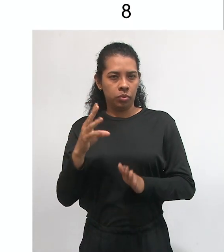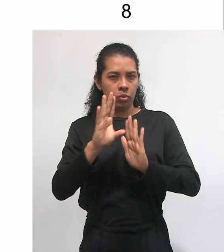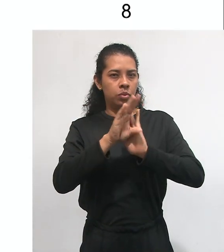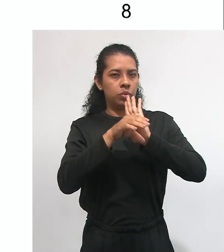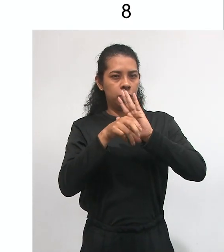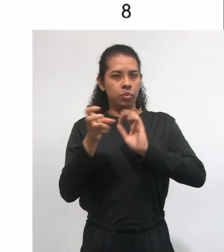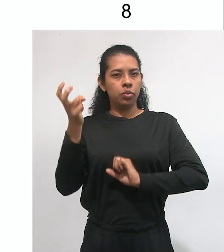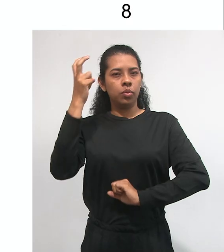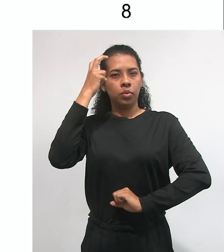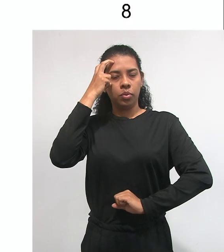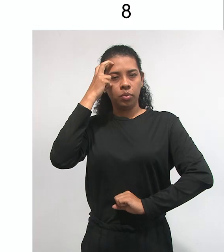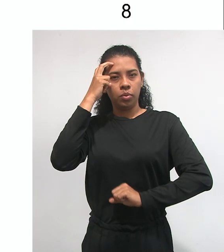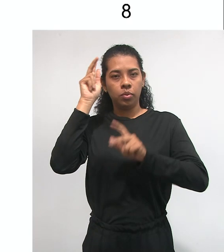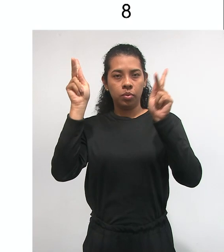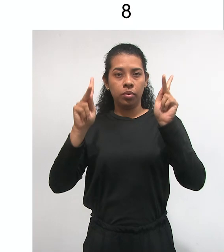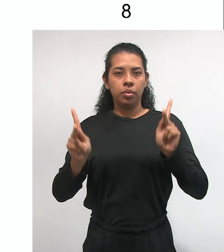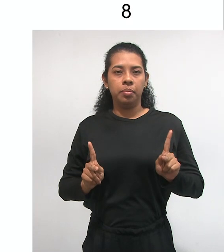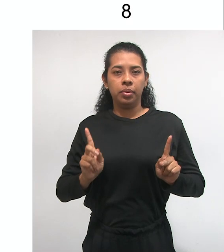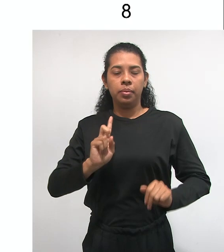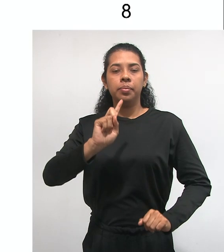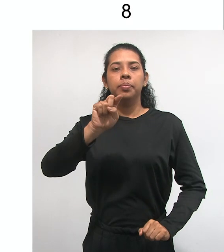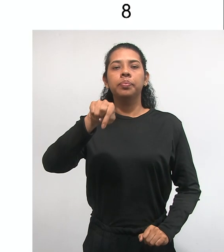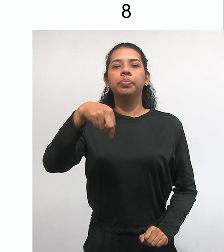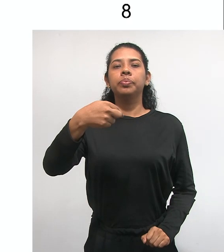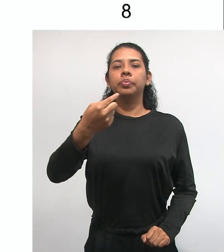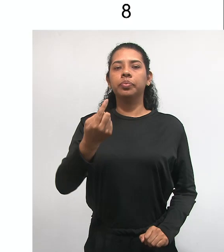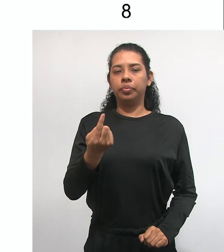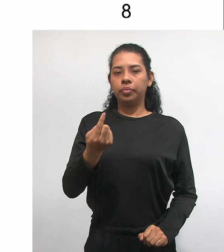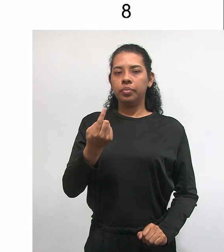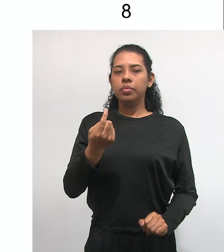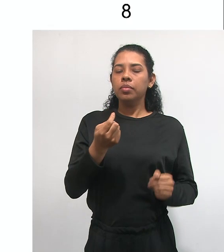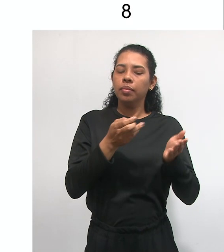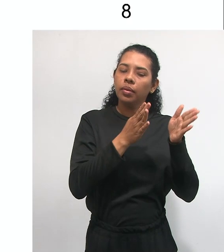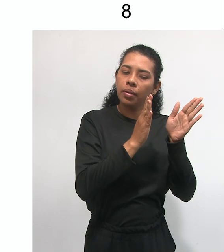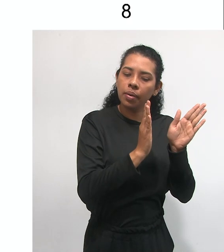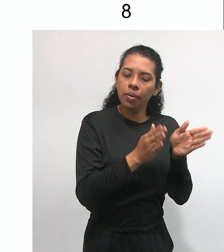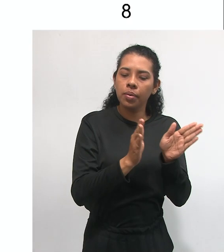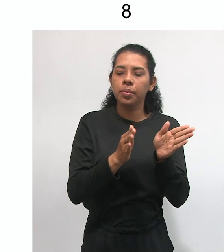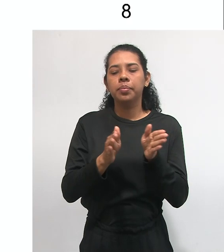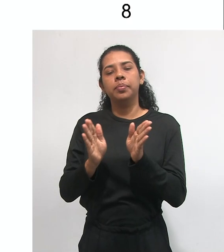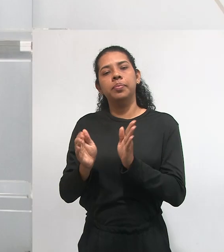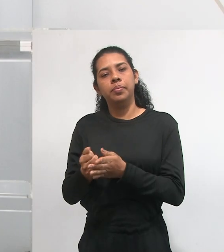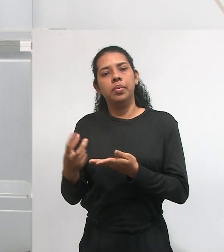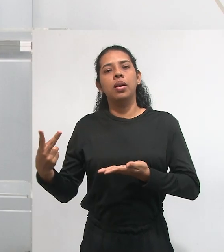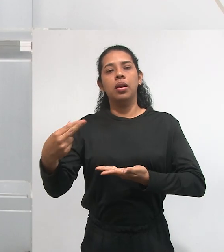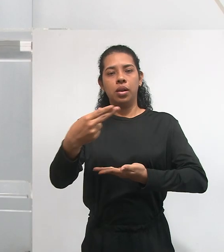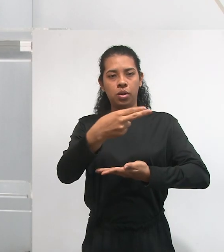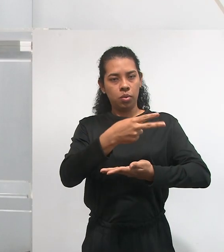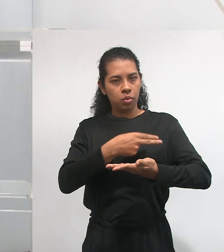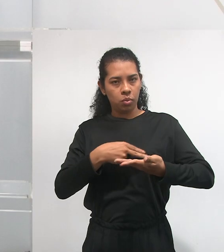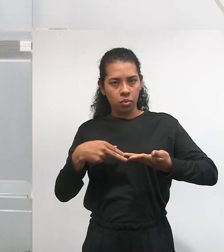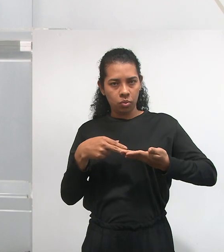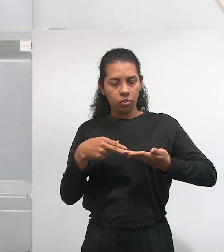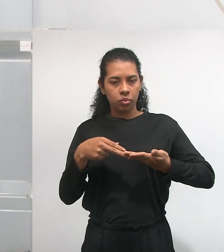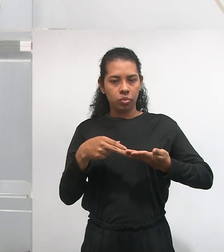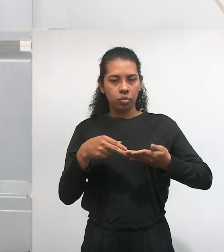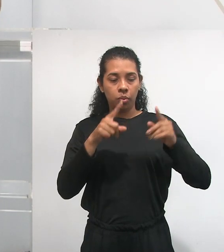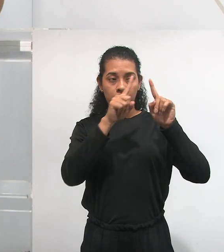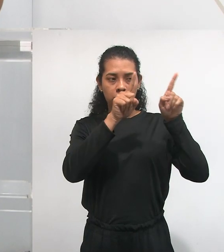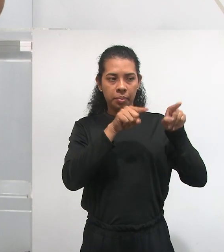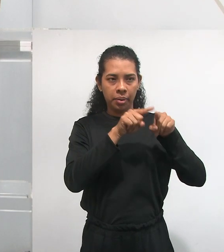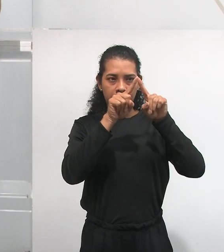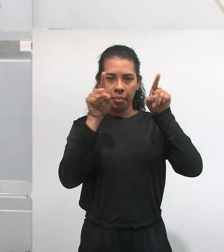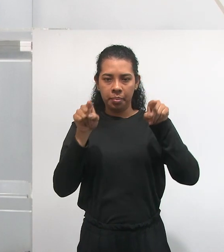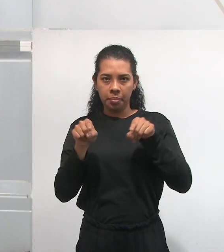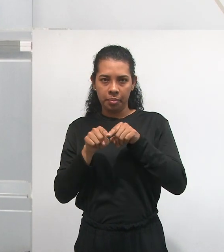de cultura de paz, você vai aplicá-lo. Você fez a montagem, você recortou as suas cartas, então você